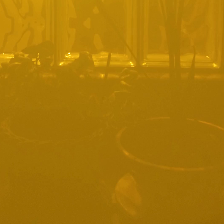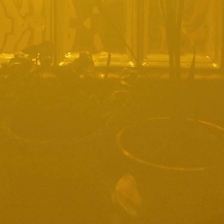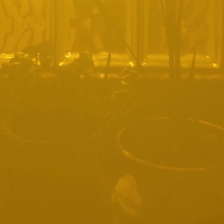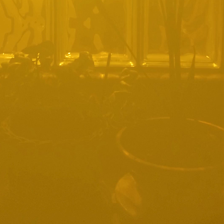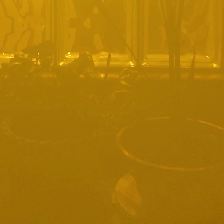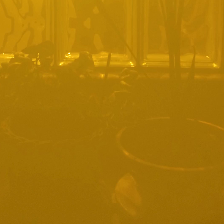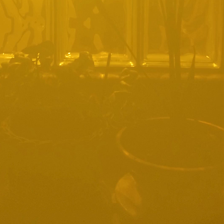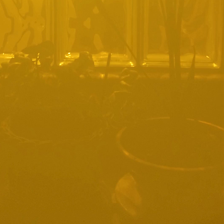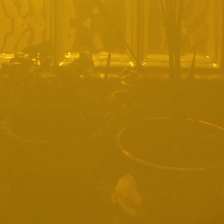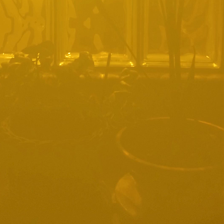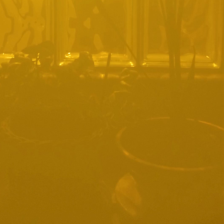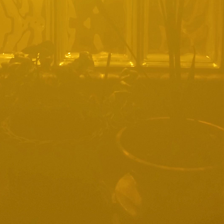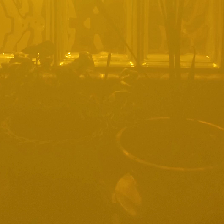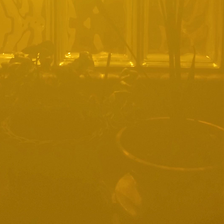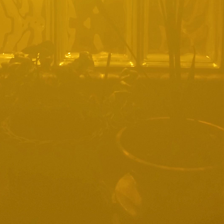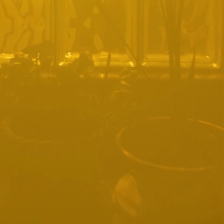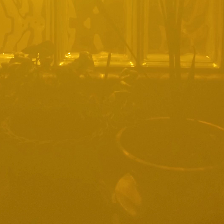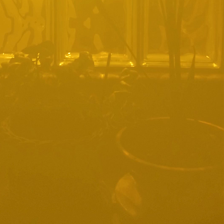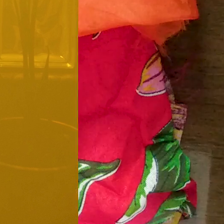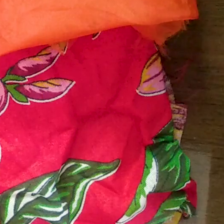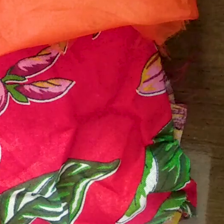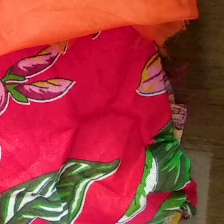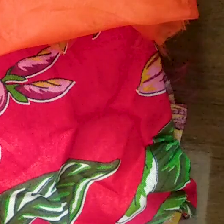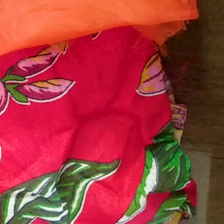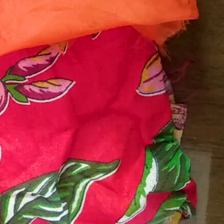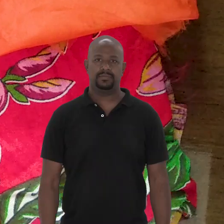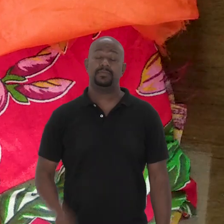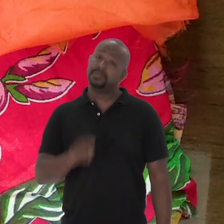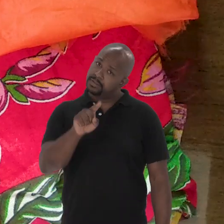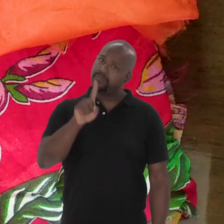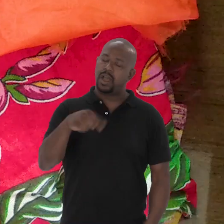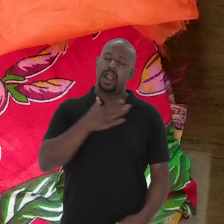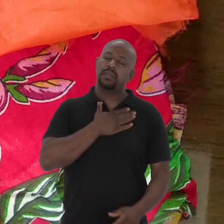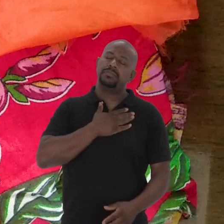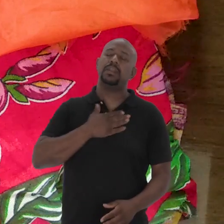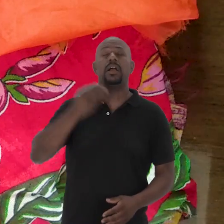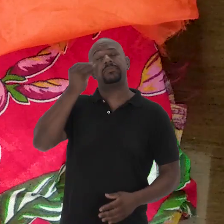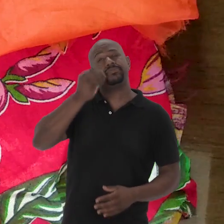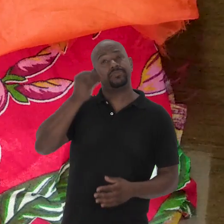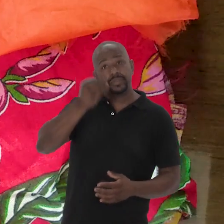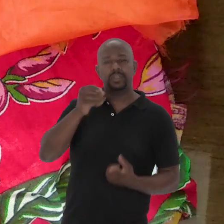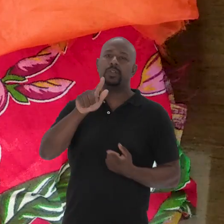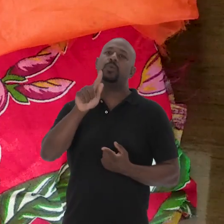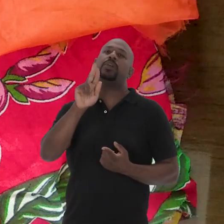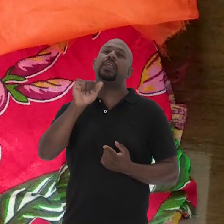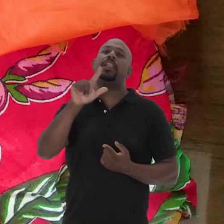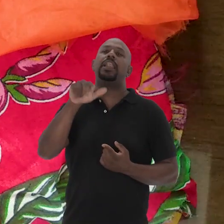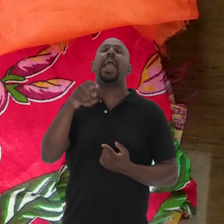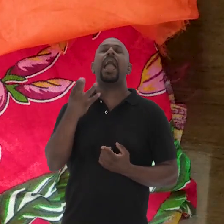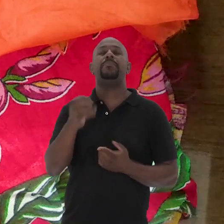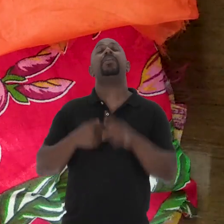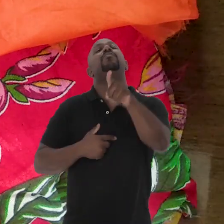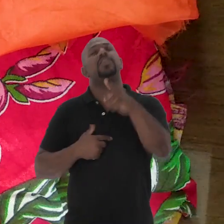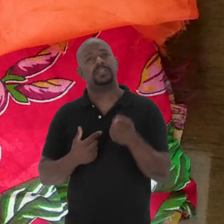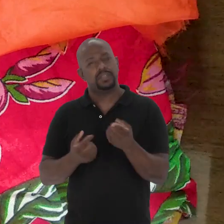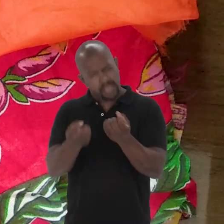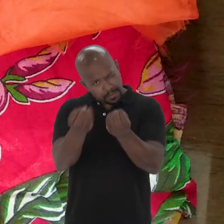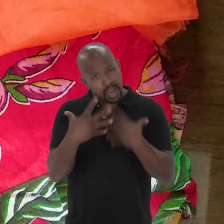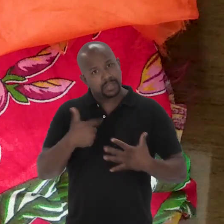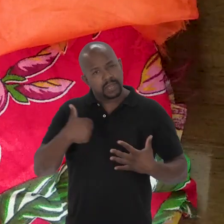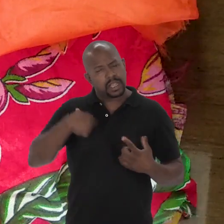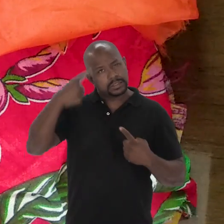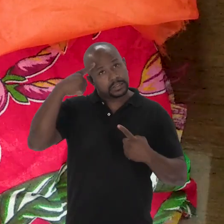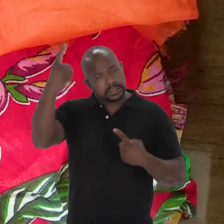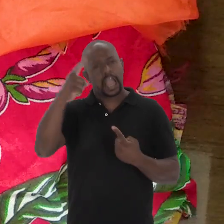vidro com os filtros verde, azul, vermelho e amarelo. Essas foram as minhas experimentações e do Guilherme. Mas e vocês? Manda pra gente